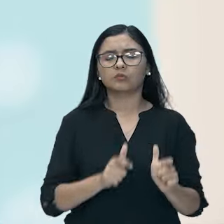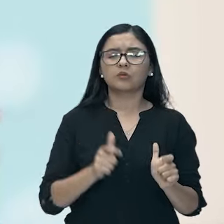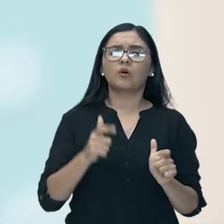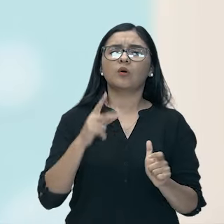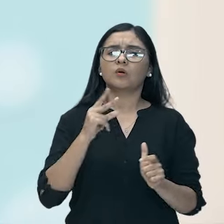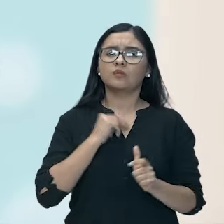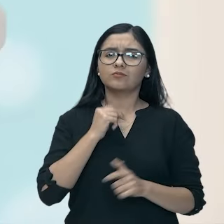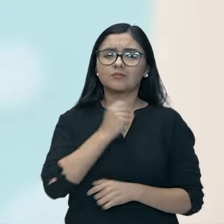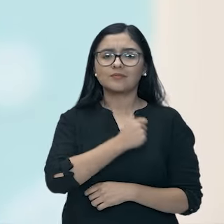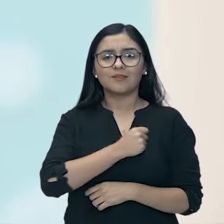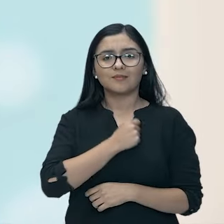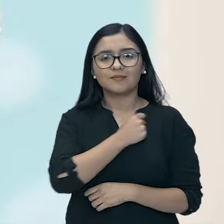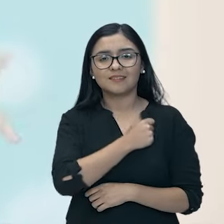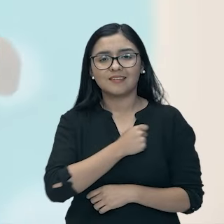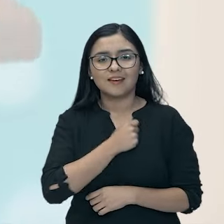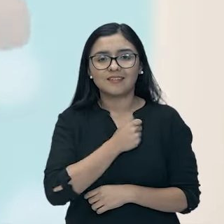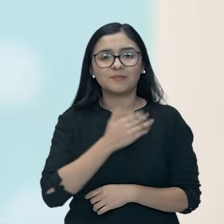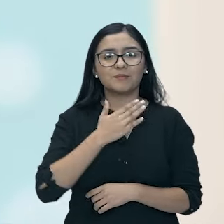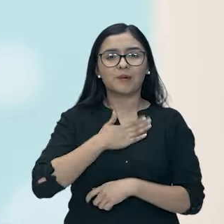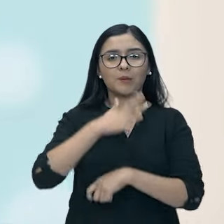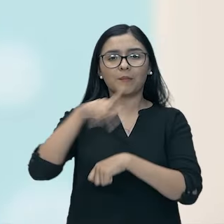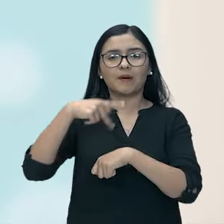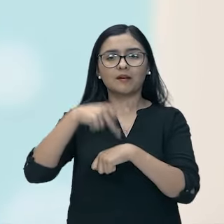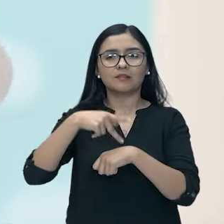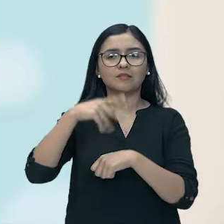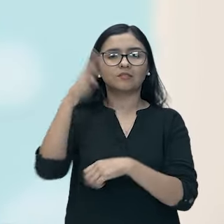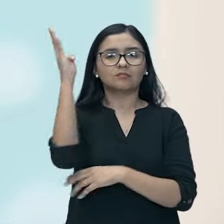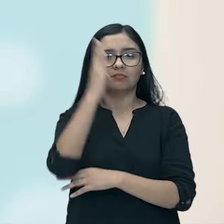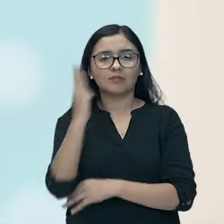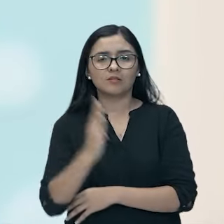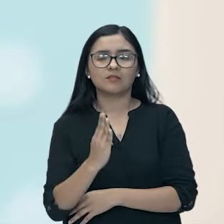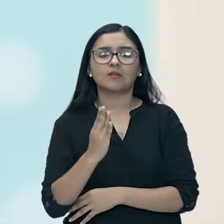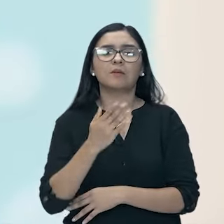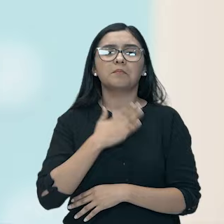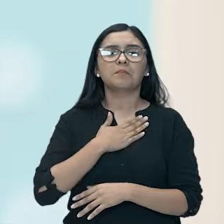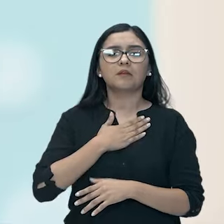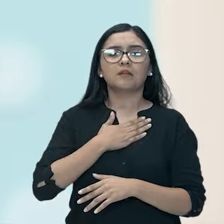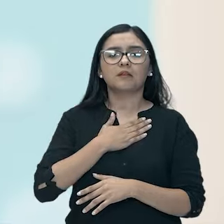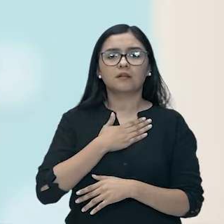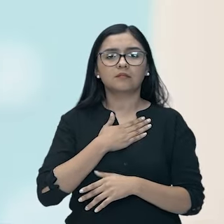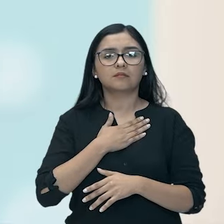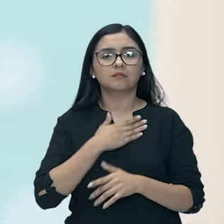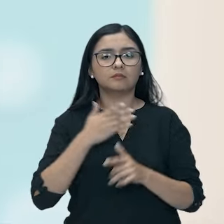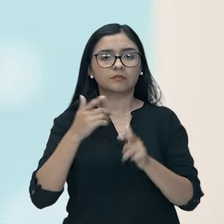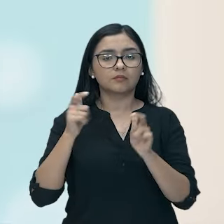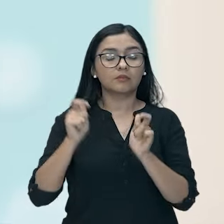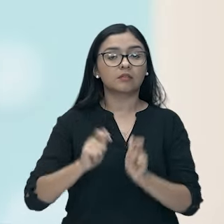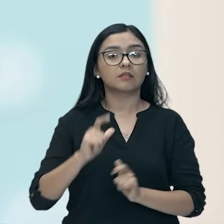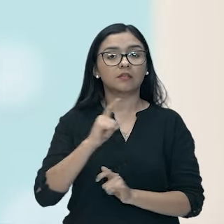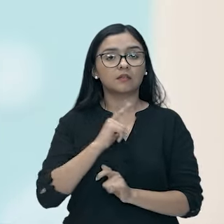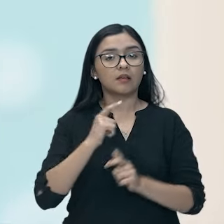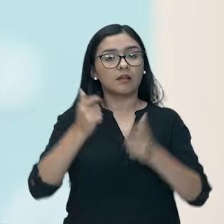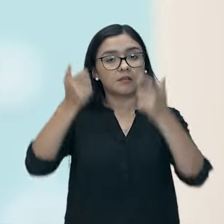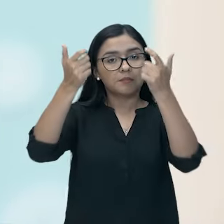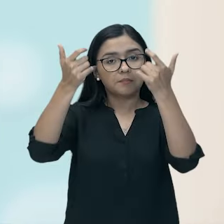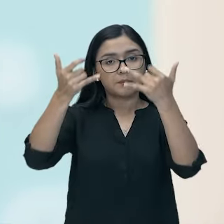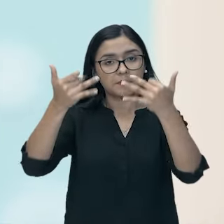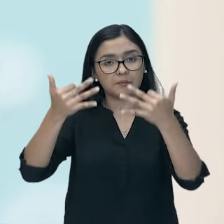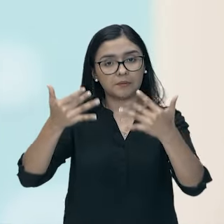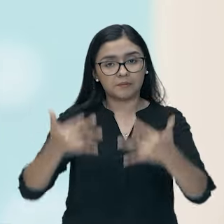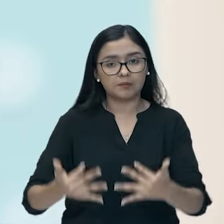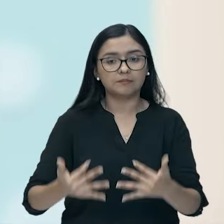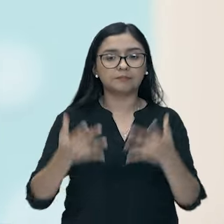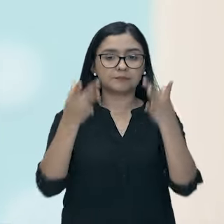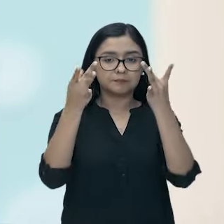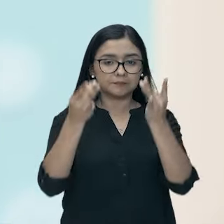saudades da minha terra a minha terra tem isso a minha terra tem aquilo então ele está fazendo uma descrição sobre o Brasil como ele estava em outro